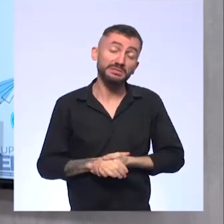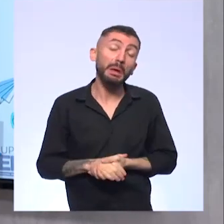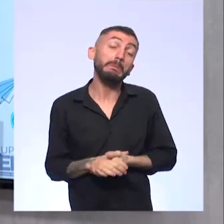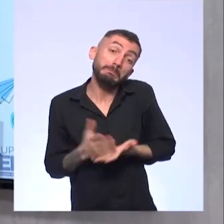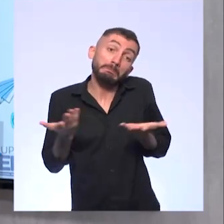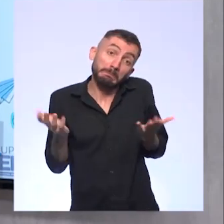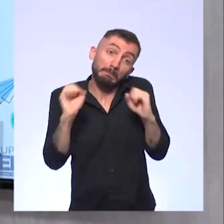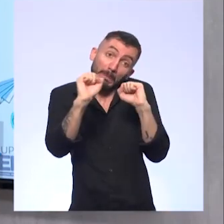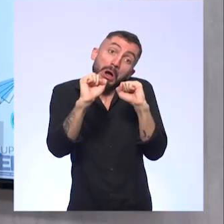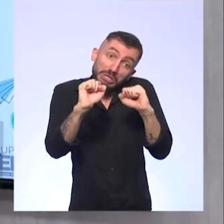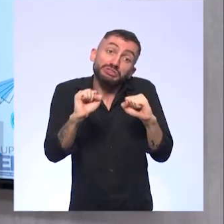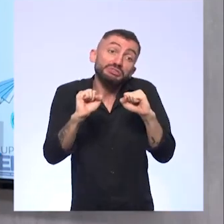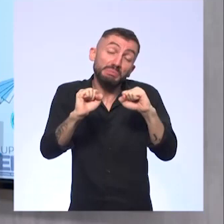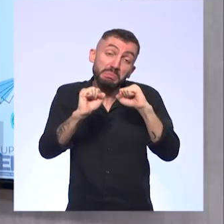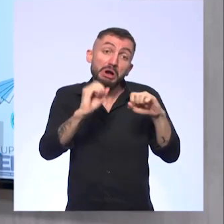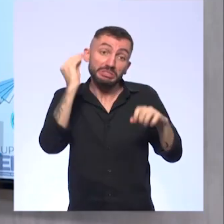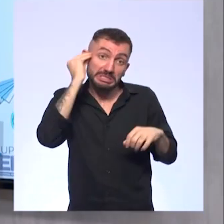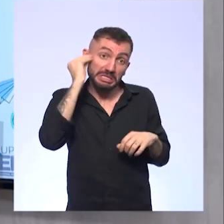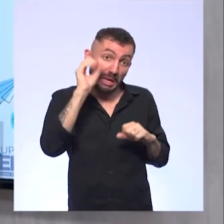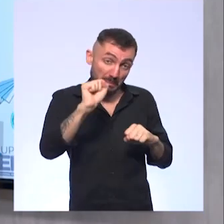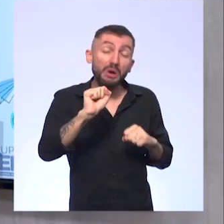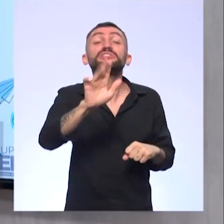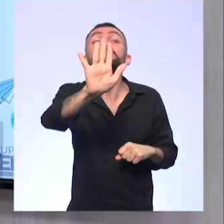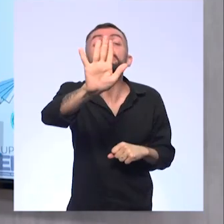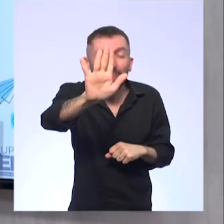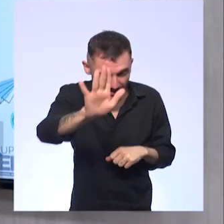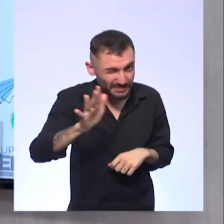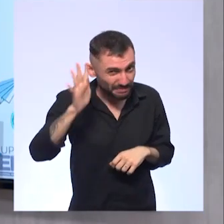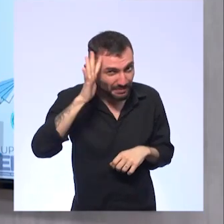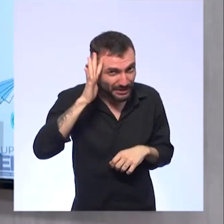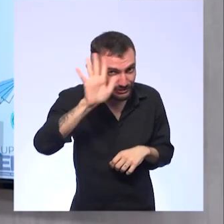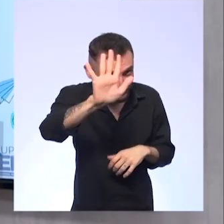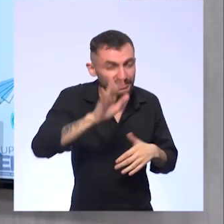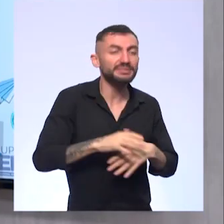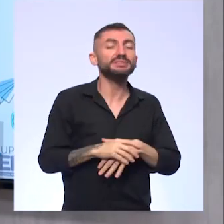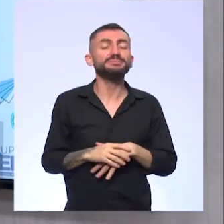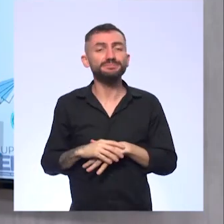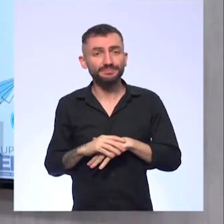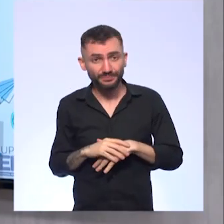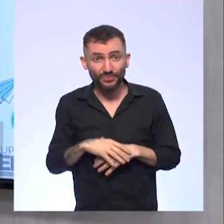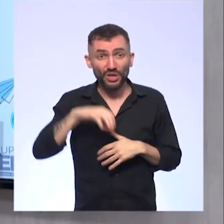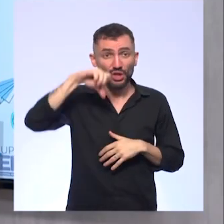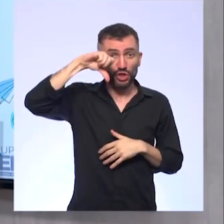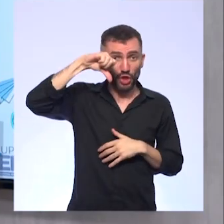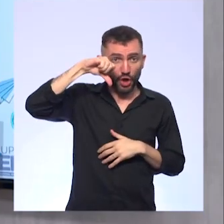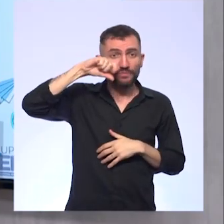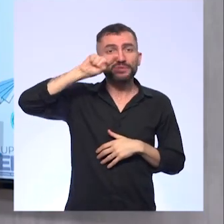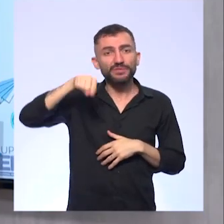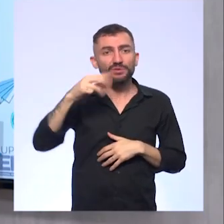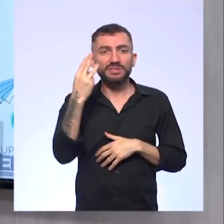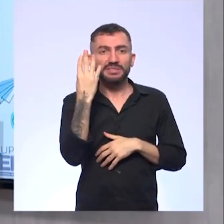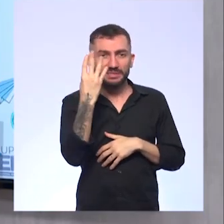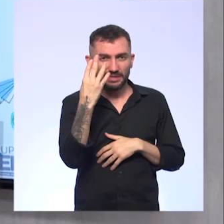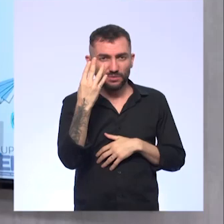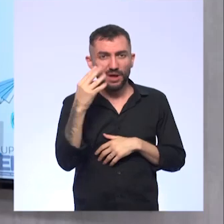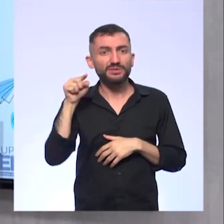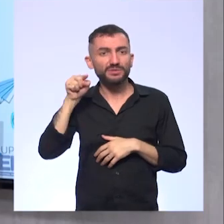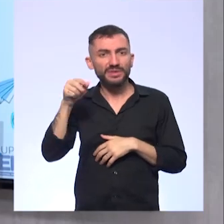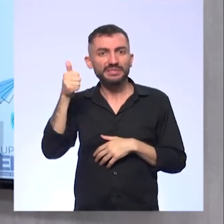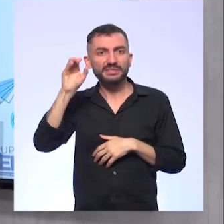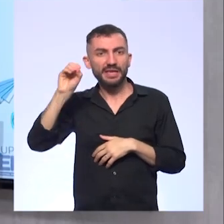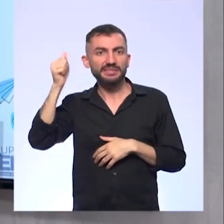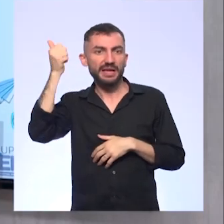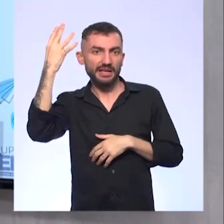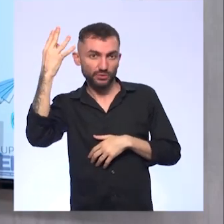uma estratégia Mas pensa comigo entre o número 9,34 vezes 10 a 14